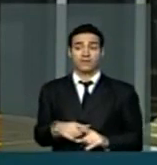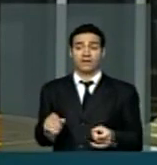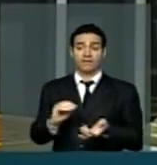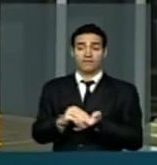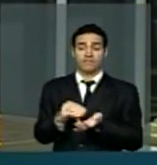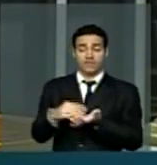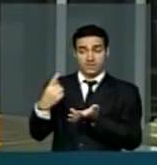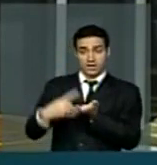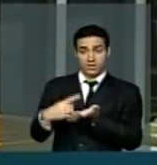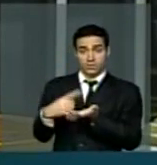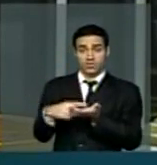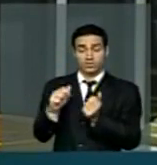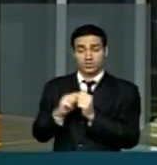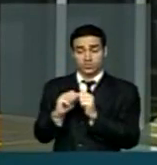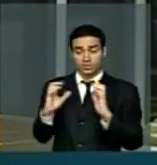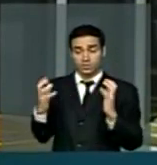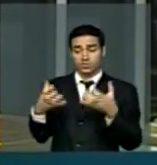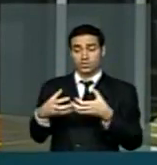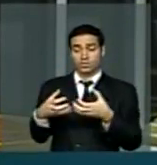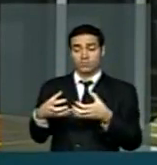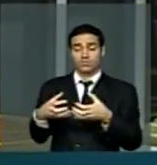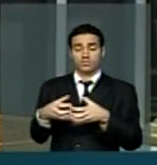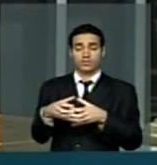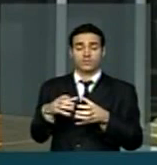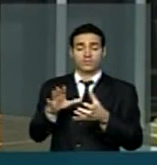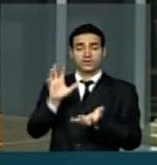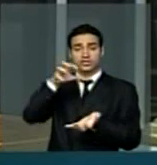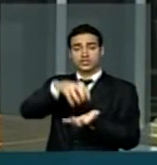a comunidade indígena Paracanã.